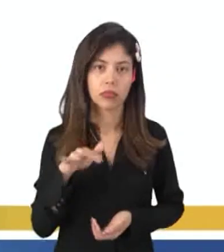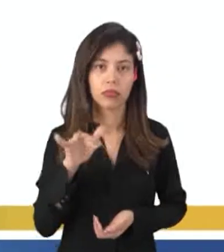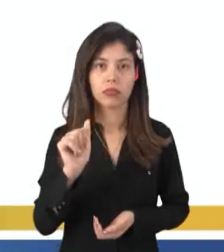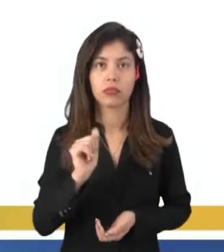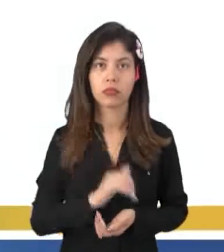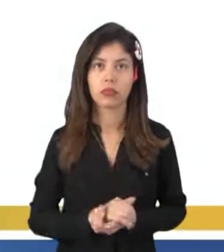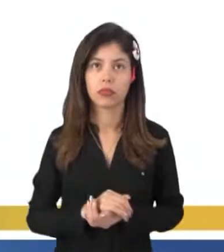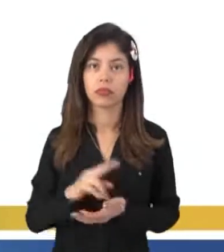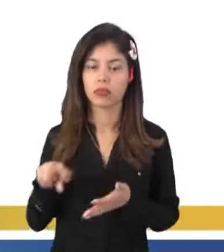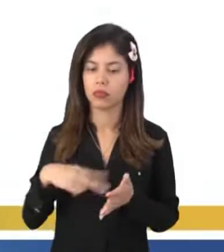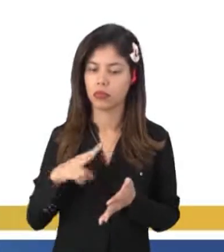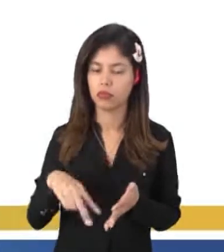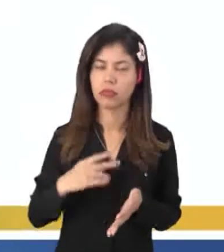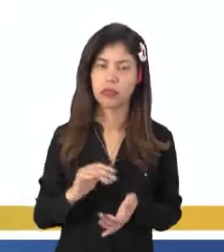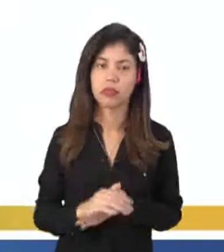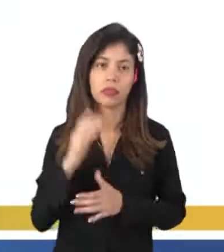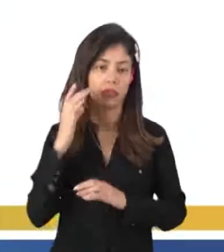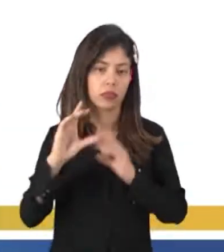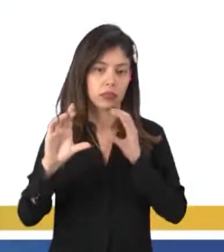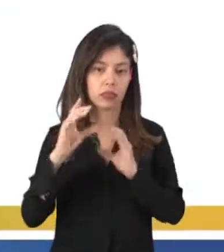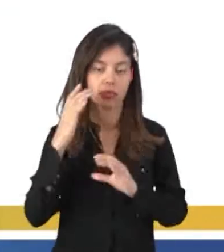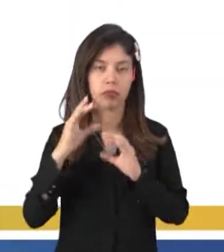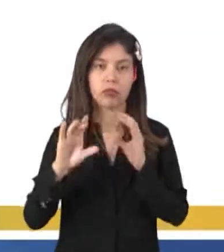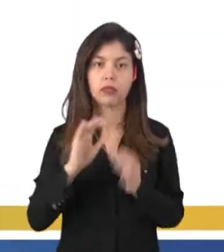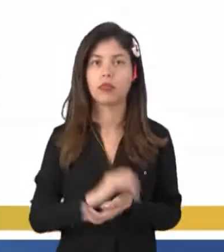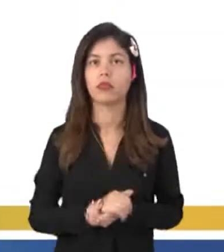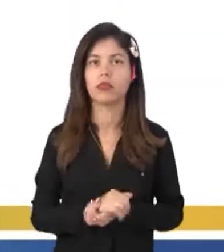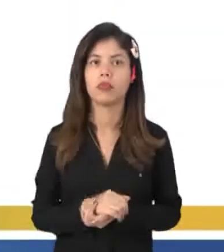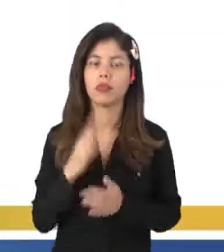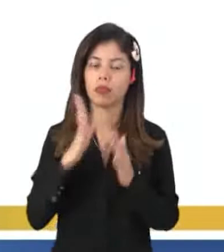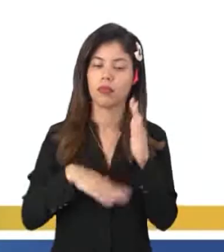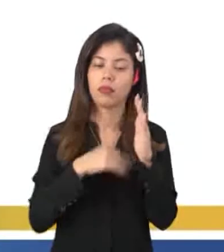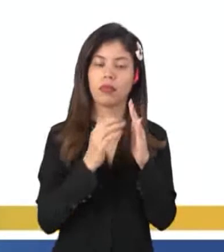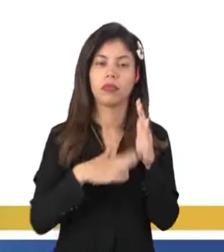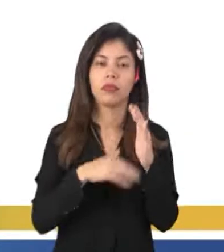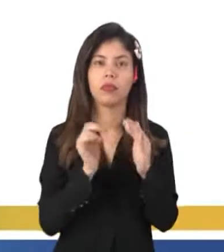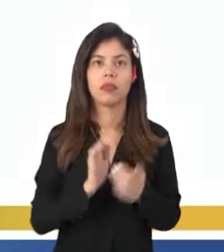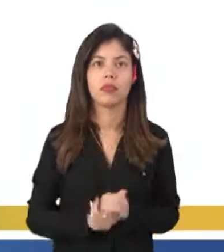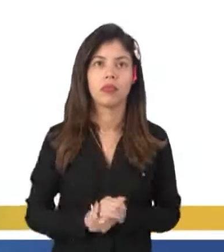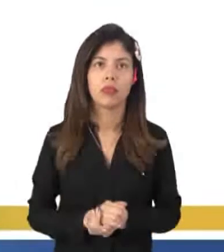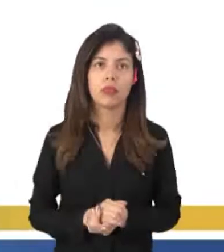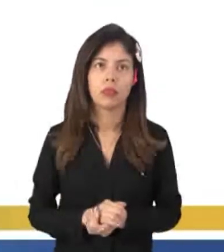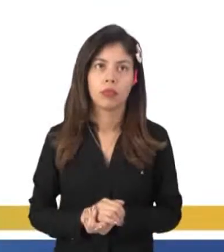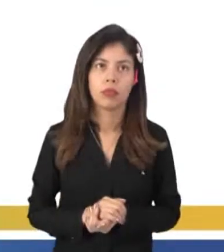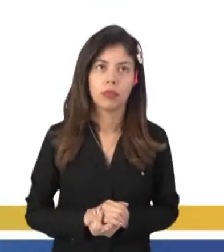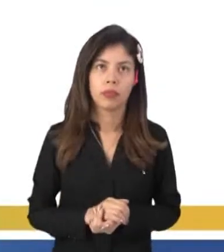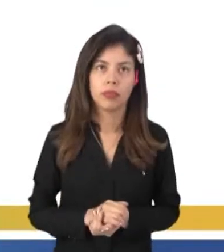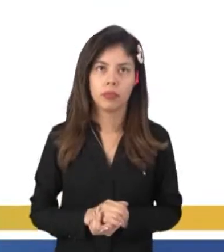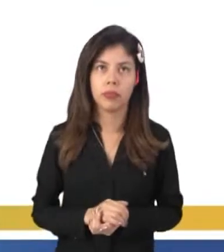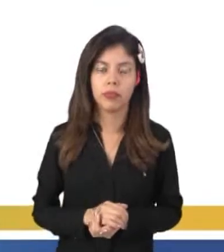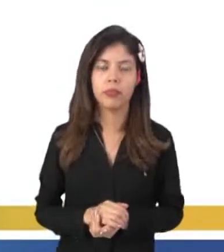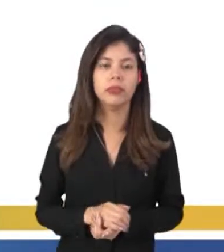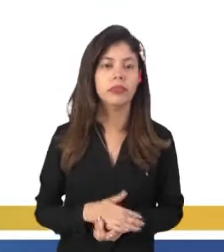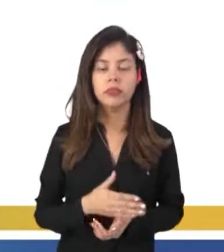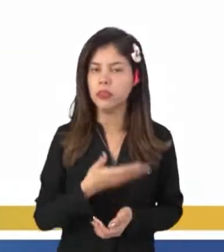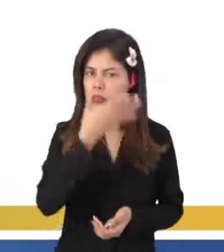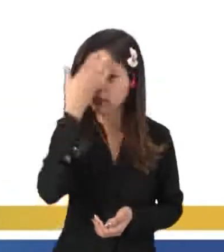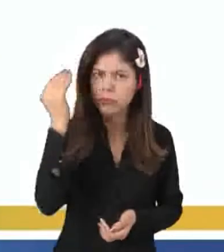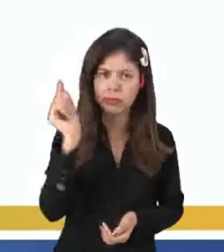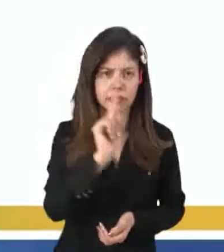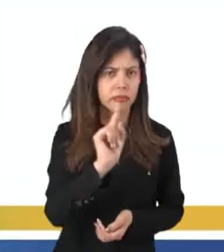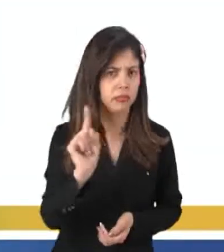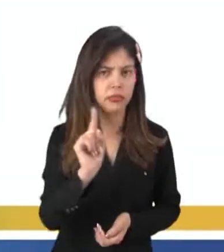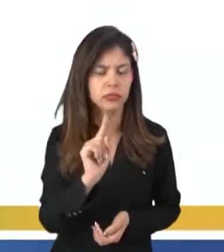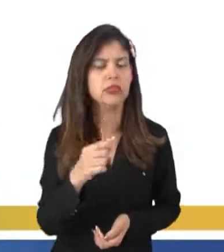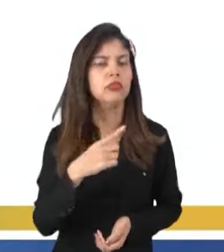das suas danças, das suas cantorias, das suas pinturas, das suas das suas liturgias, eles não abandonam